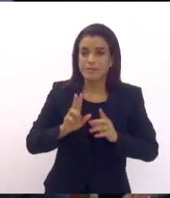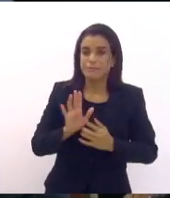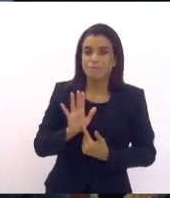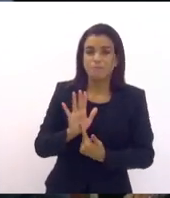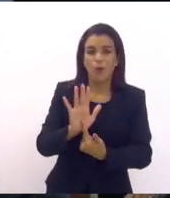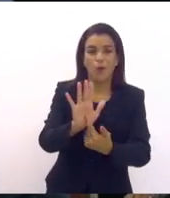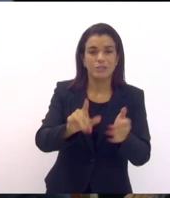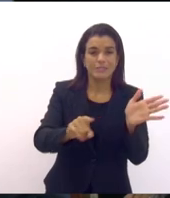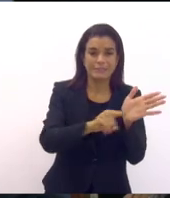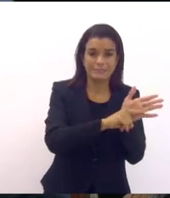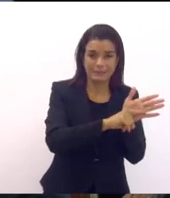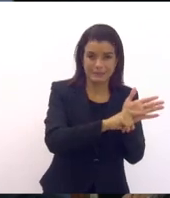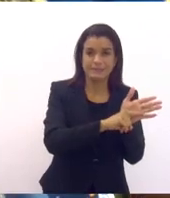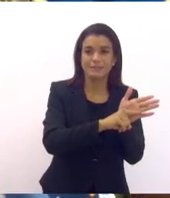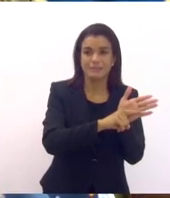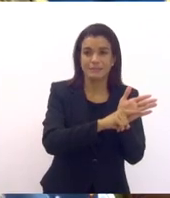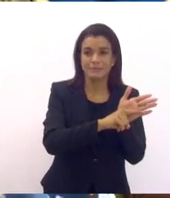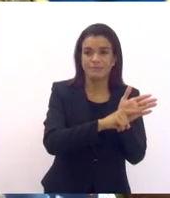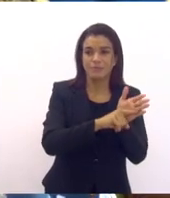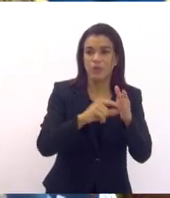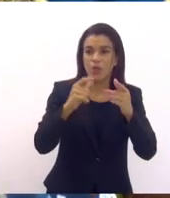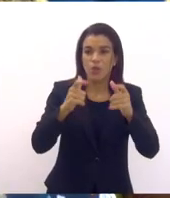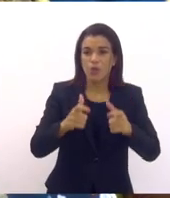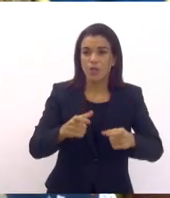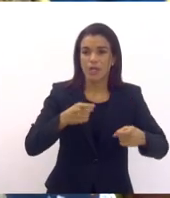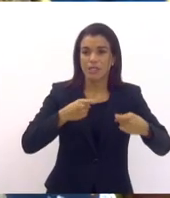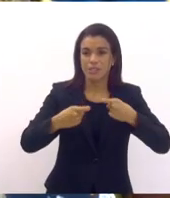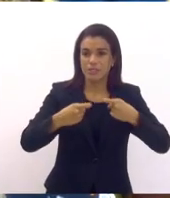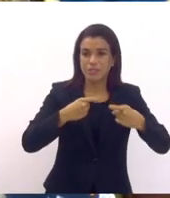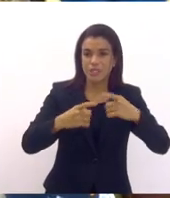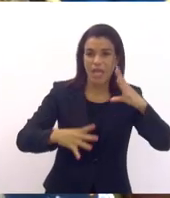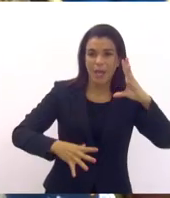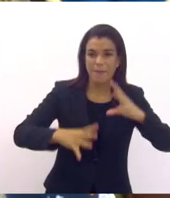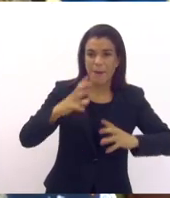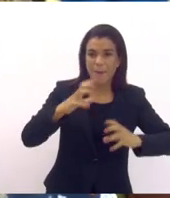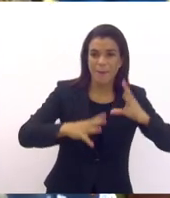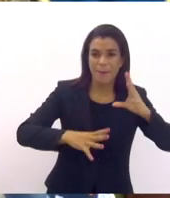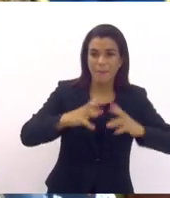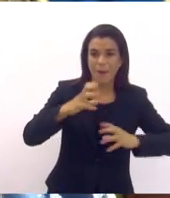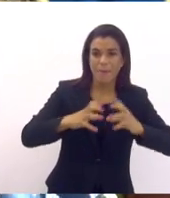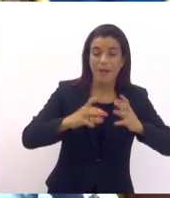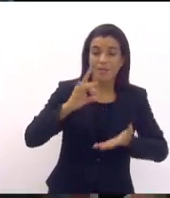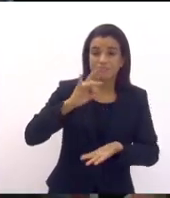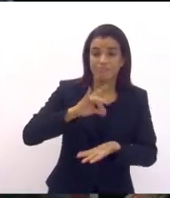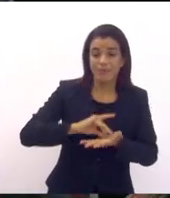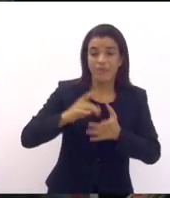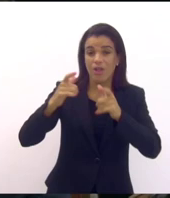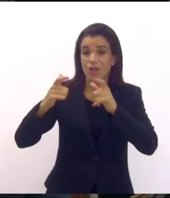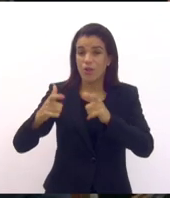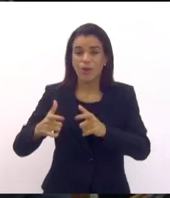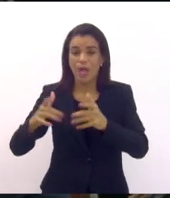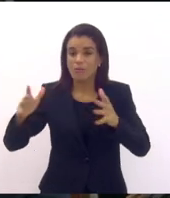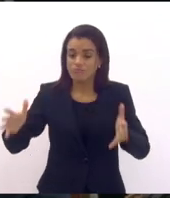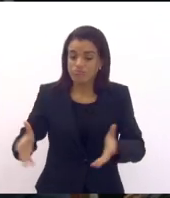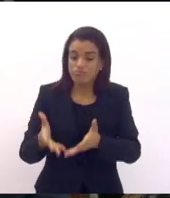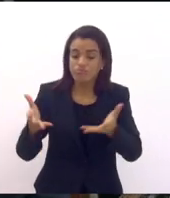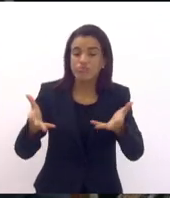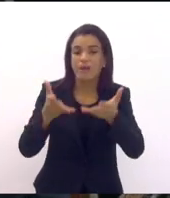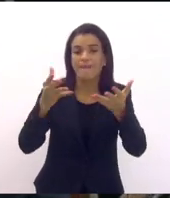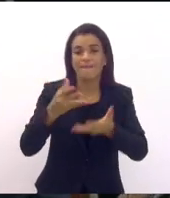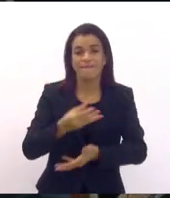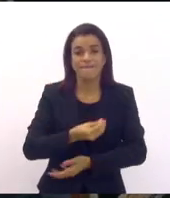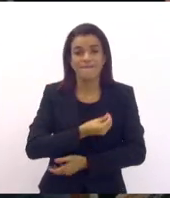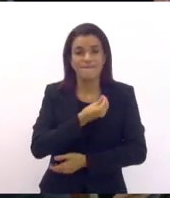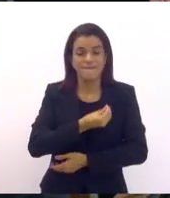pelos meios muitas vezes como se fosse lugares de guerra de brigas na verdade são lugares de promoção da pessoa de vida de pessoas que se